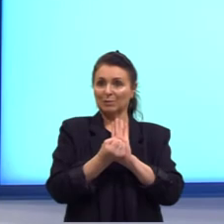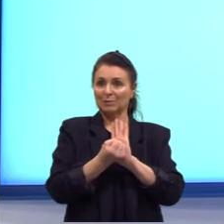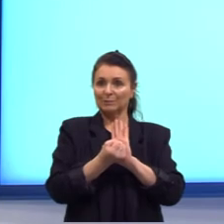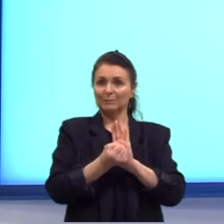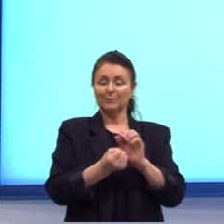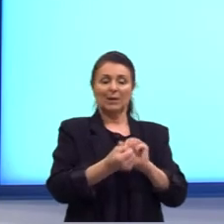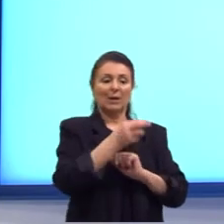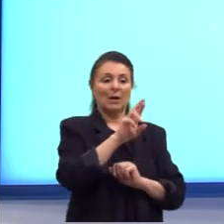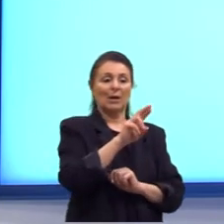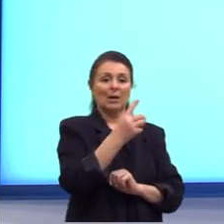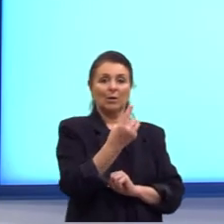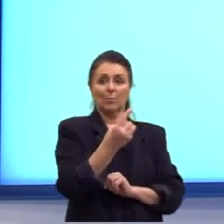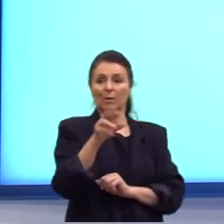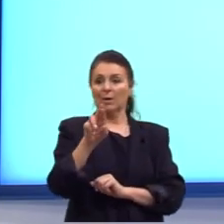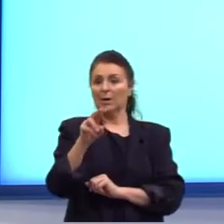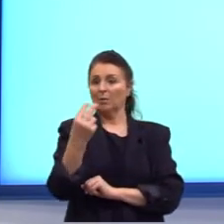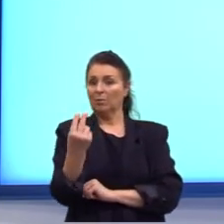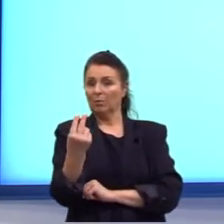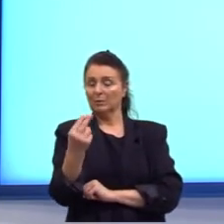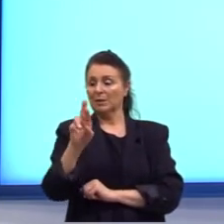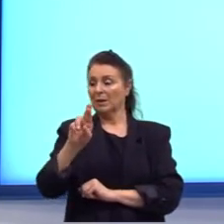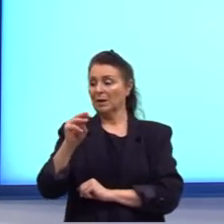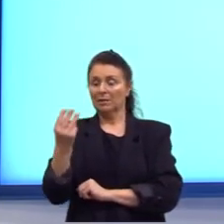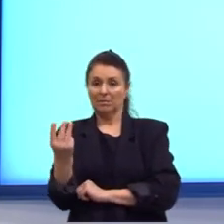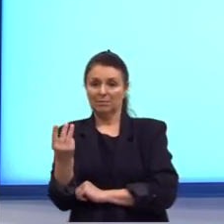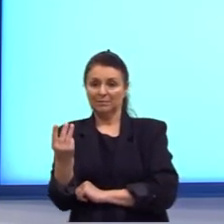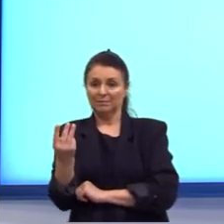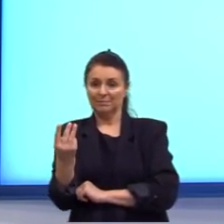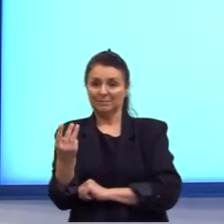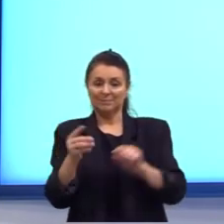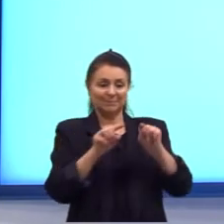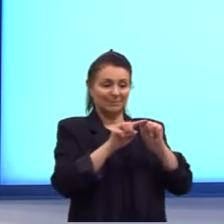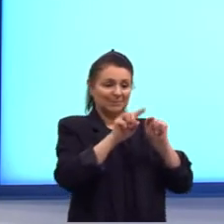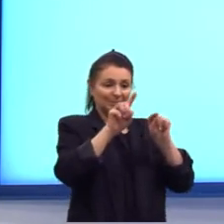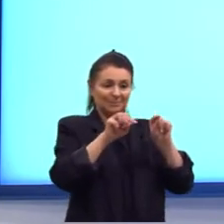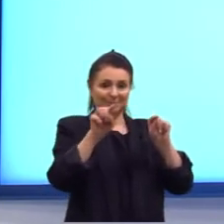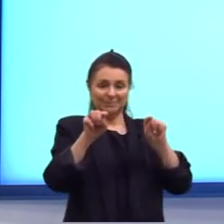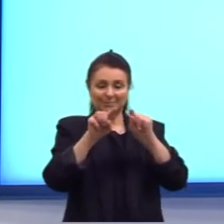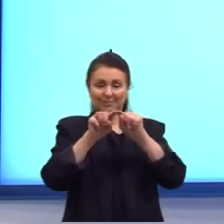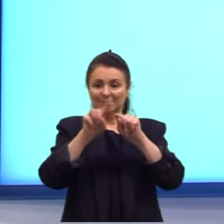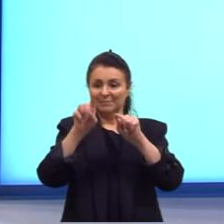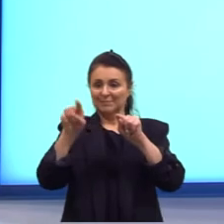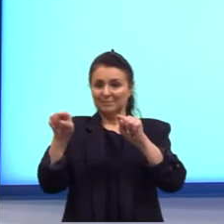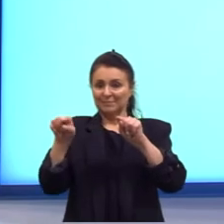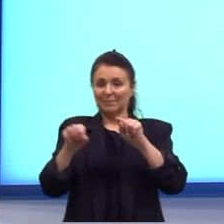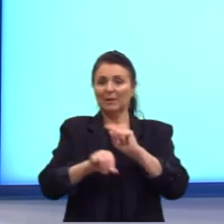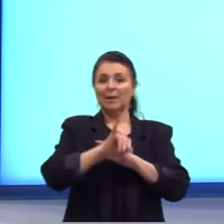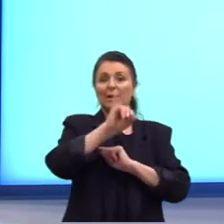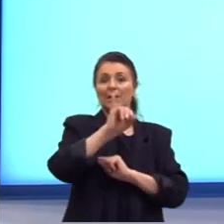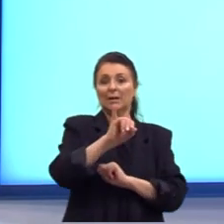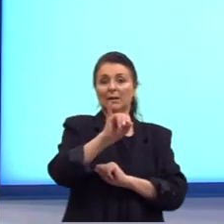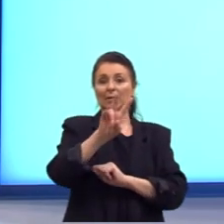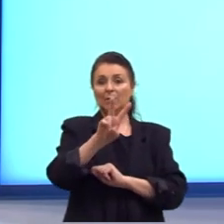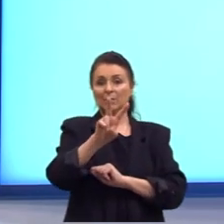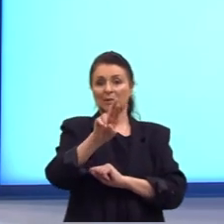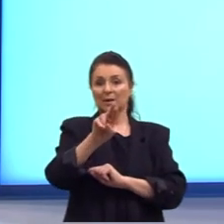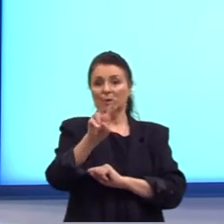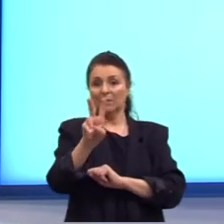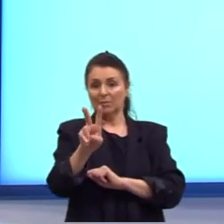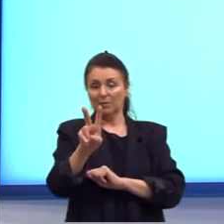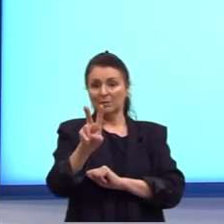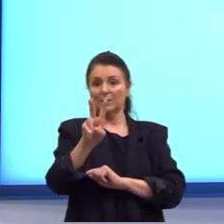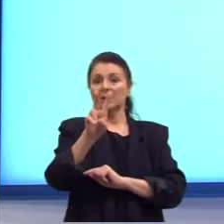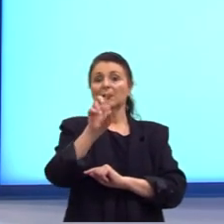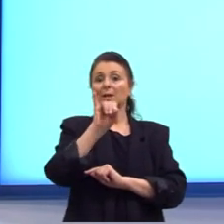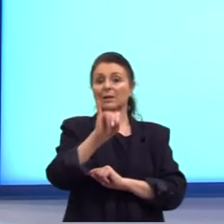claro a gente vai tem R2 e em R três uma corrente e dois passando por R2 e